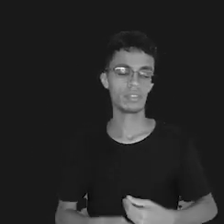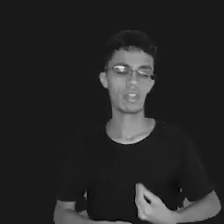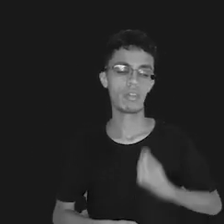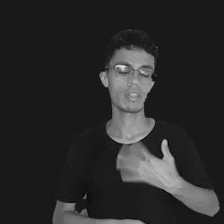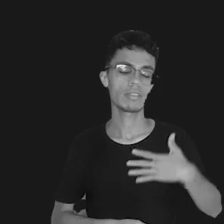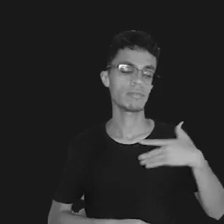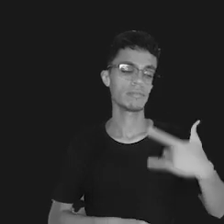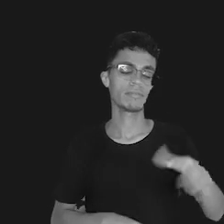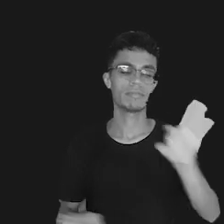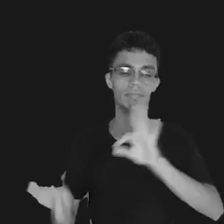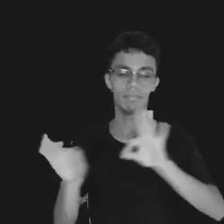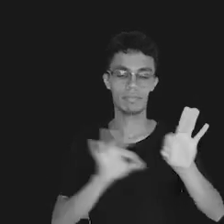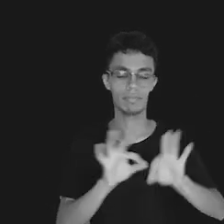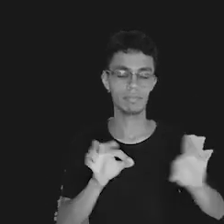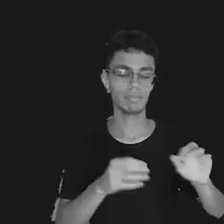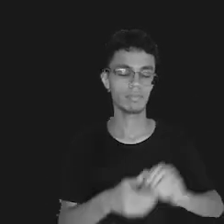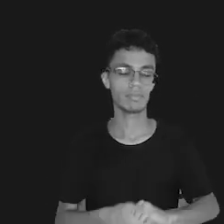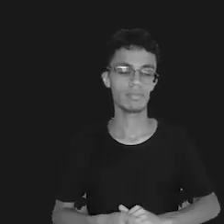para os projetos.